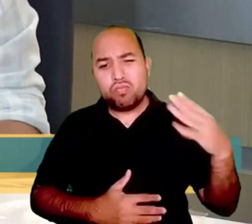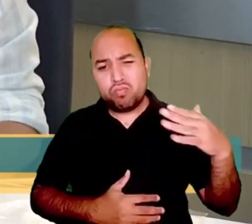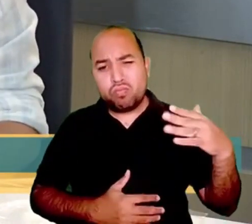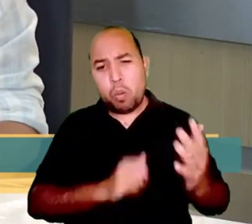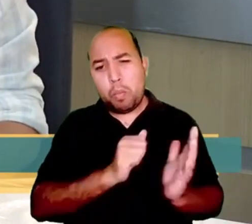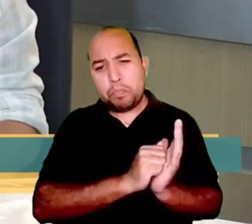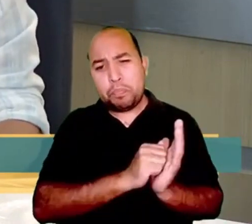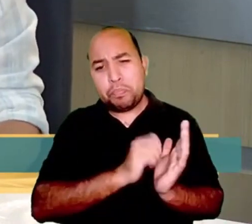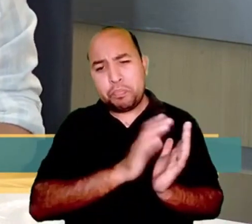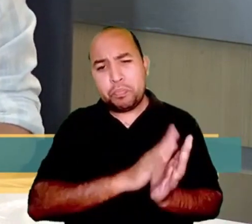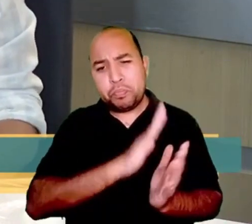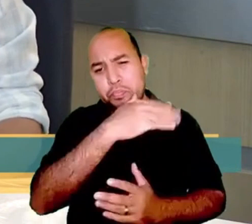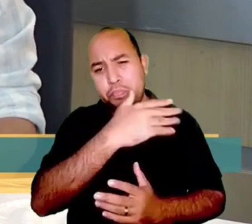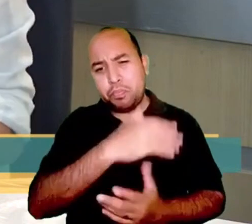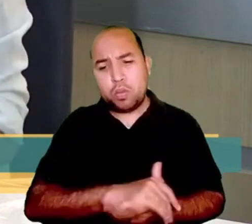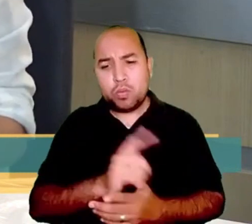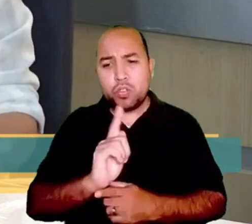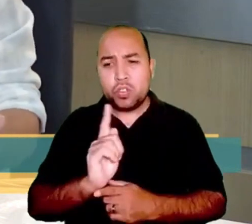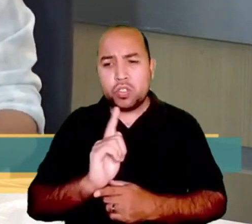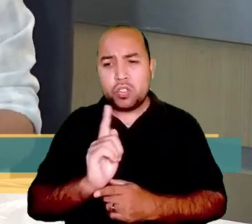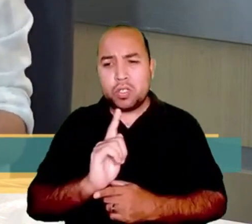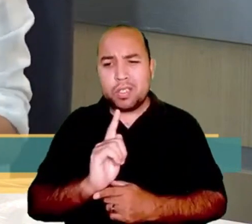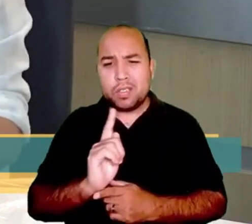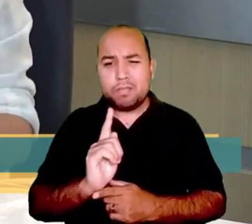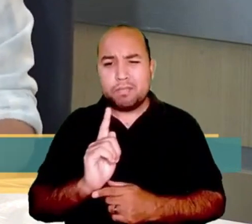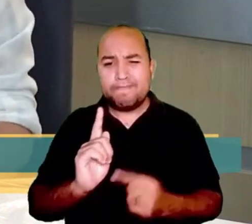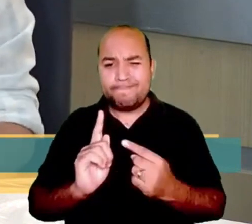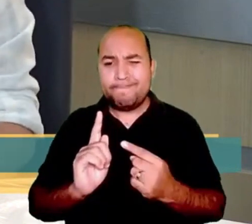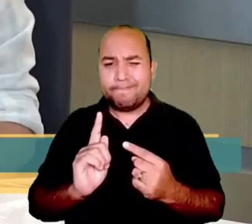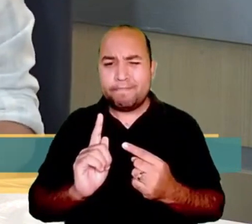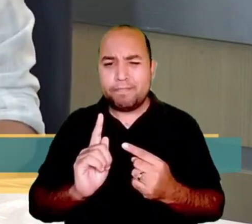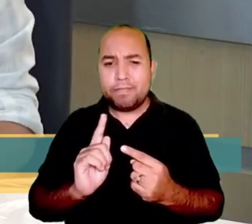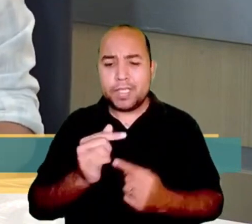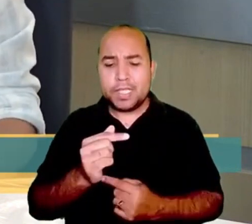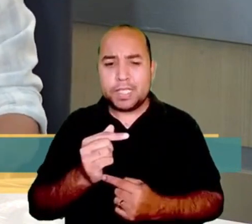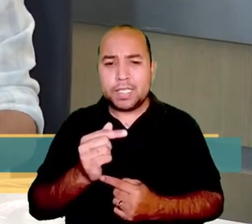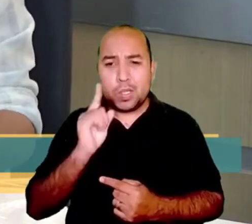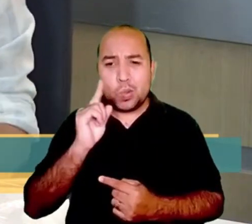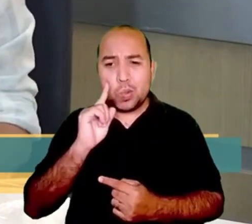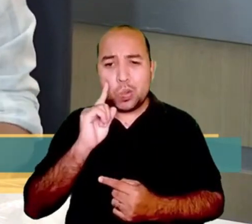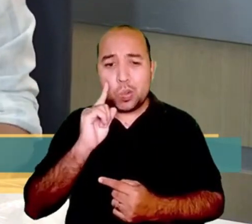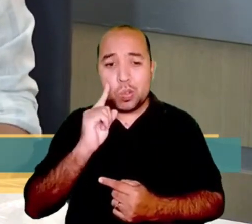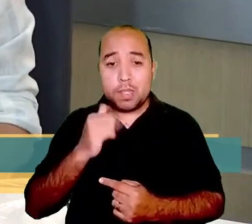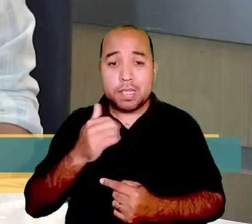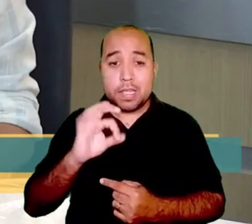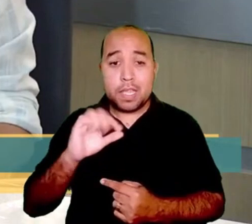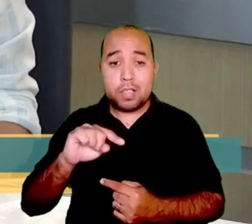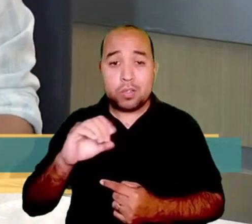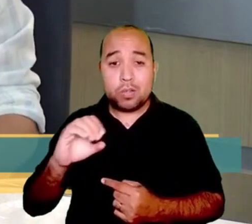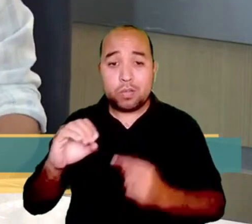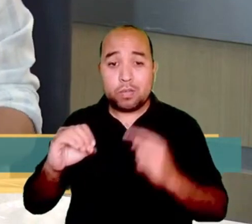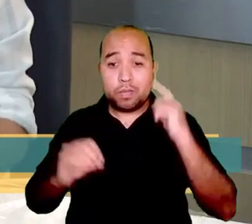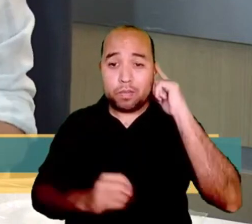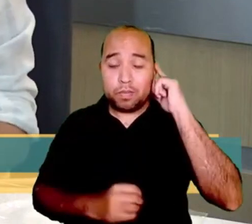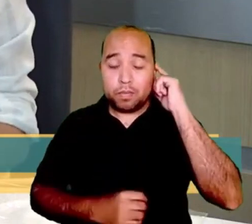caso de um gerente financeiro que, por 7 dias de trabalho, recebeu mais de R$10 mil, sendo que 7 mil é só referente a uma